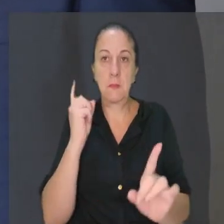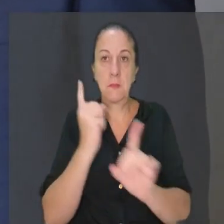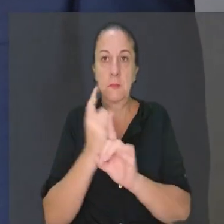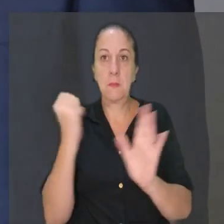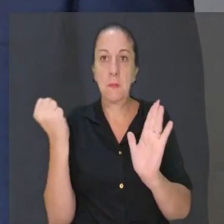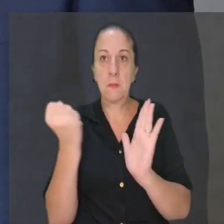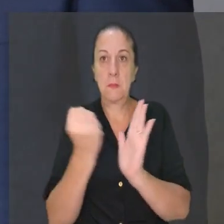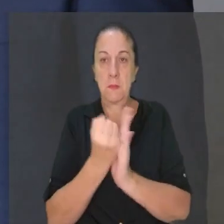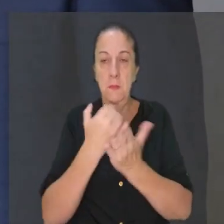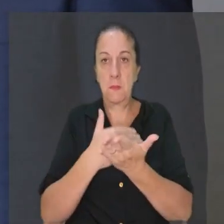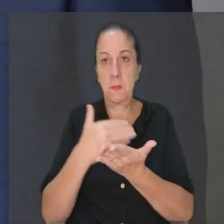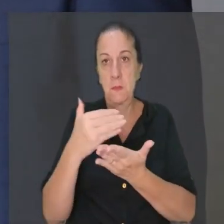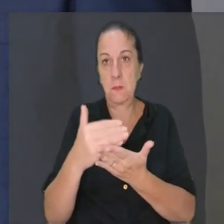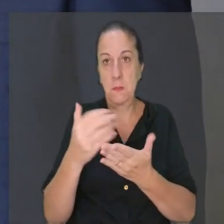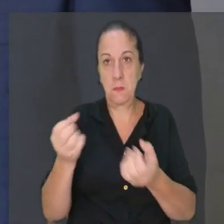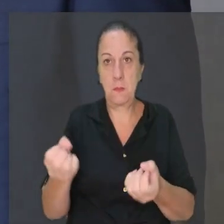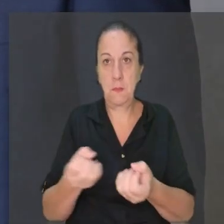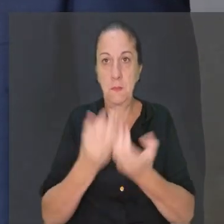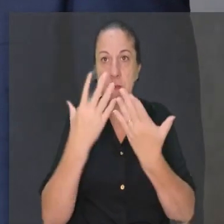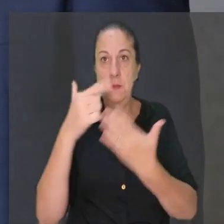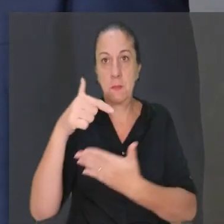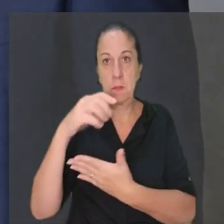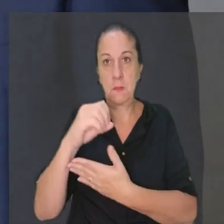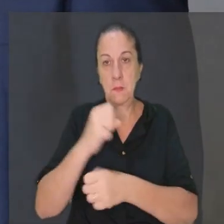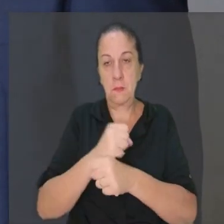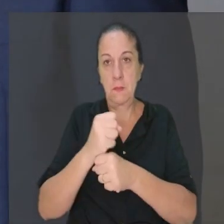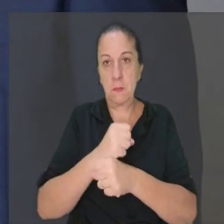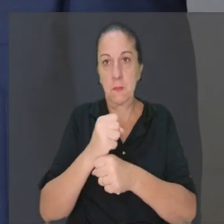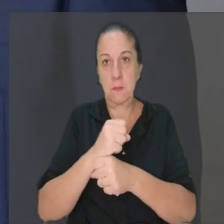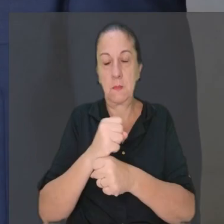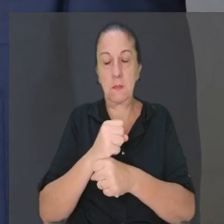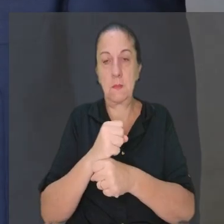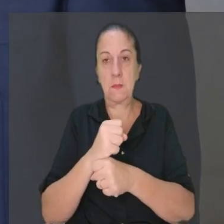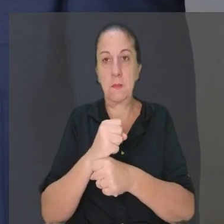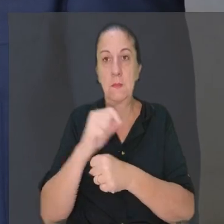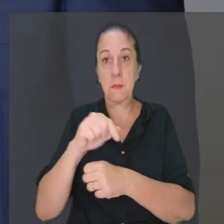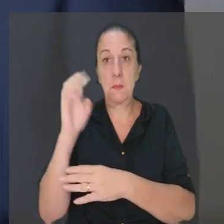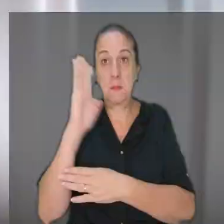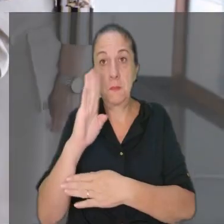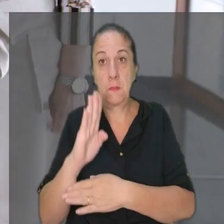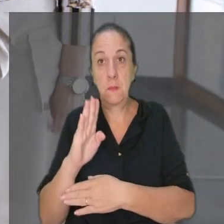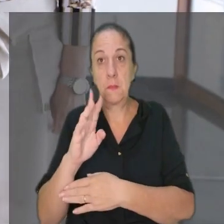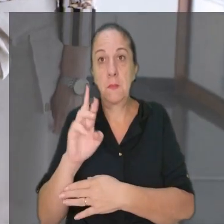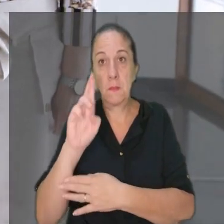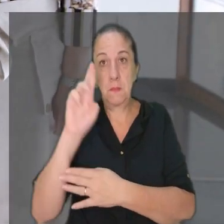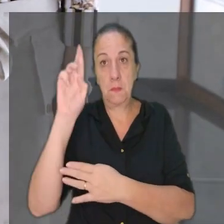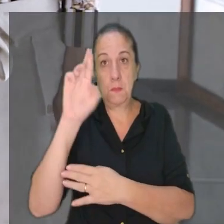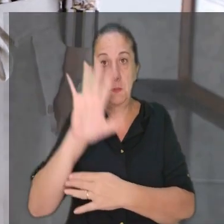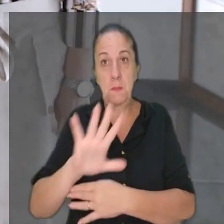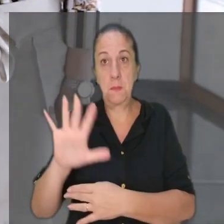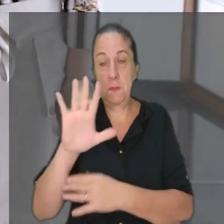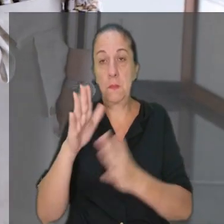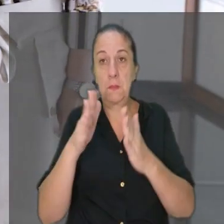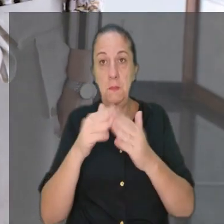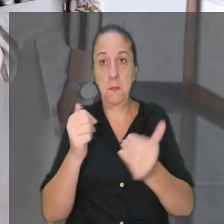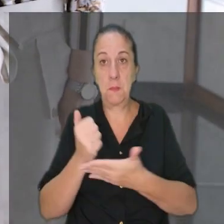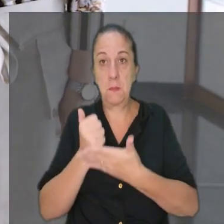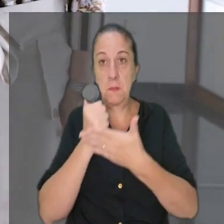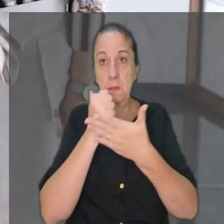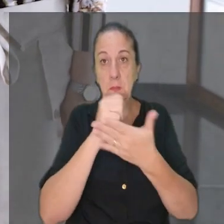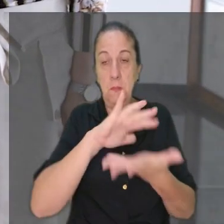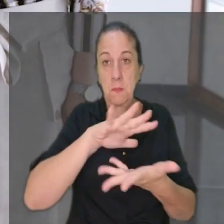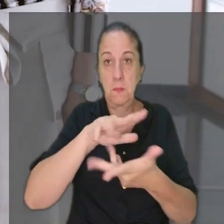O encontro marcou o início da celebração dos 70 anos de presença da OIT no Brasil. O diretor-geral pediu apoio do TST